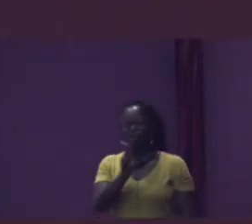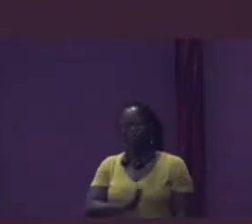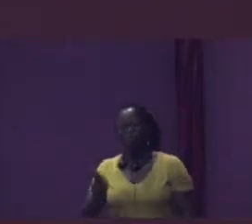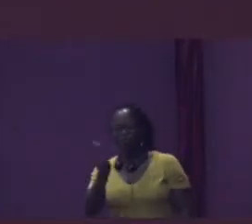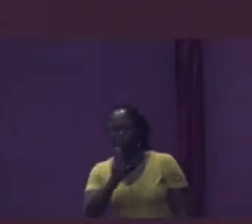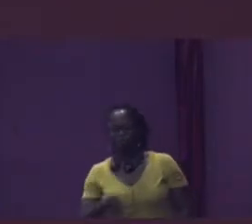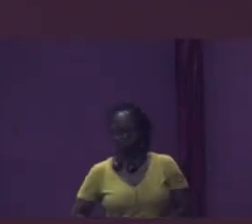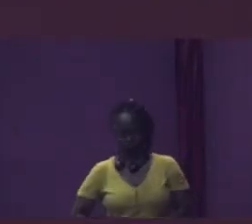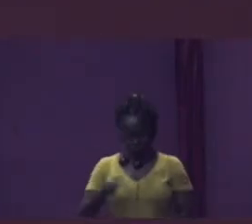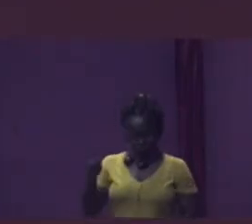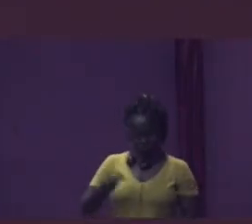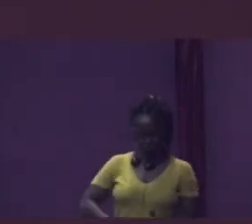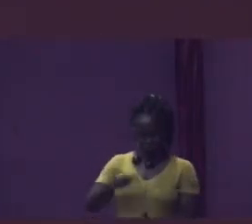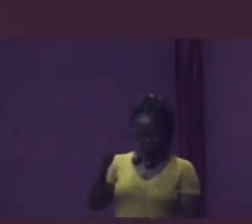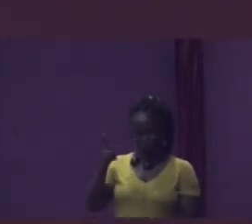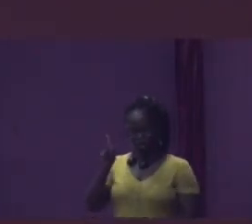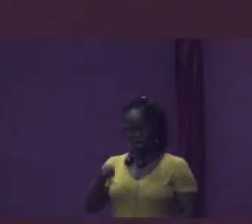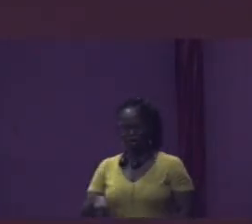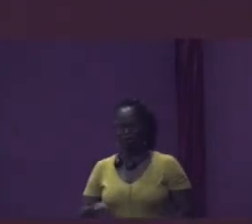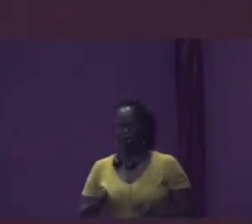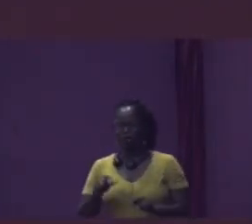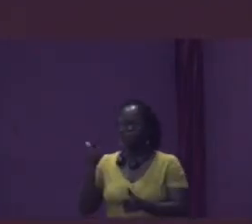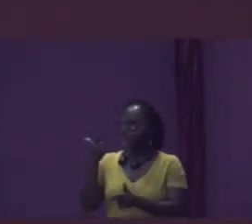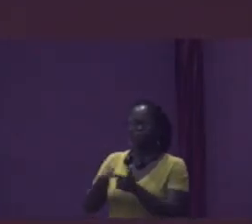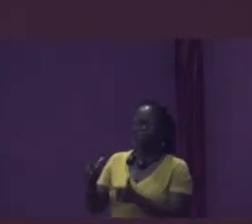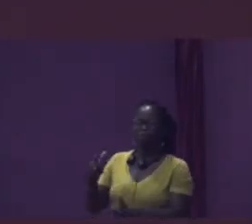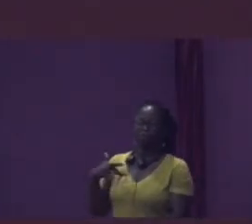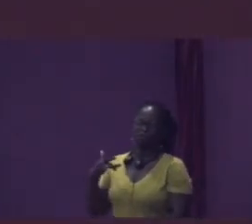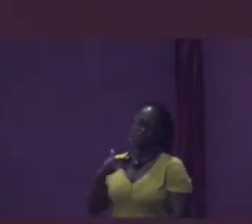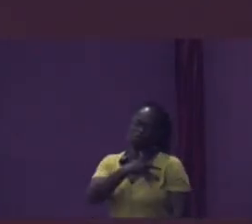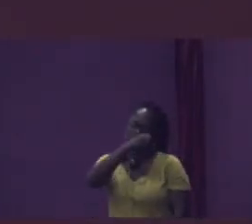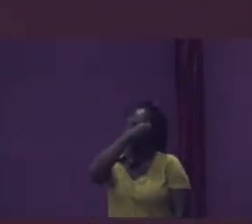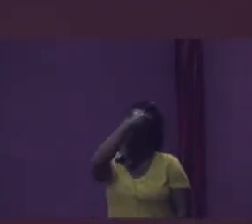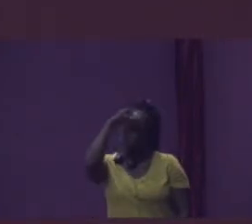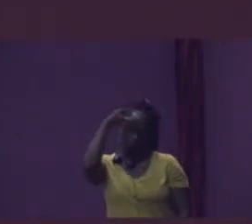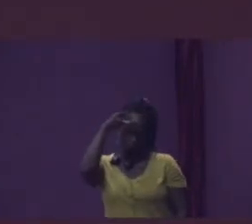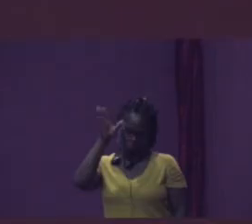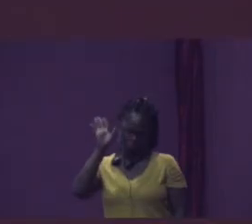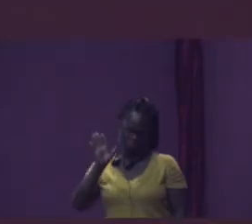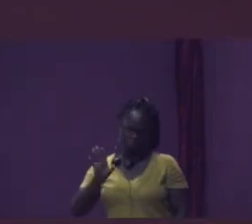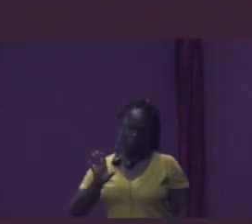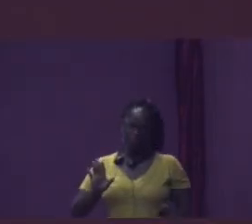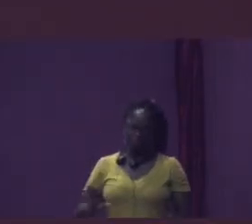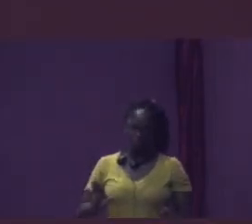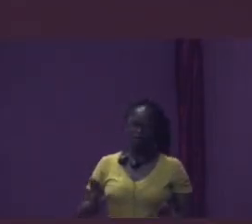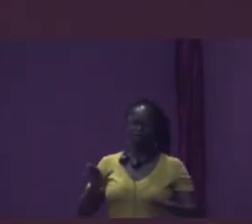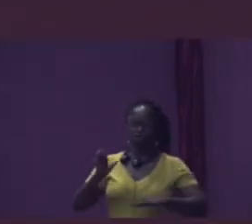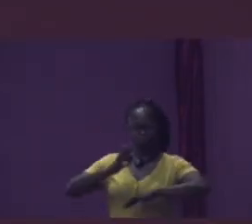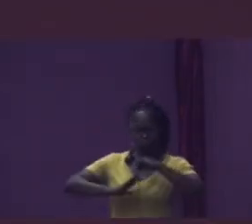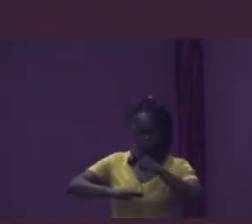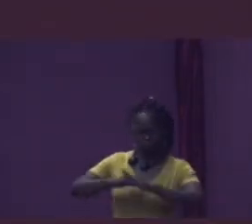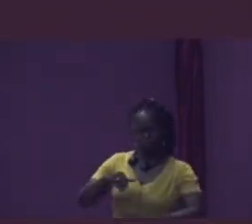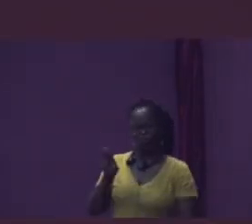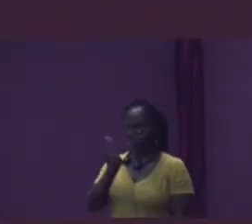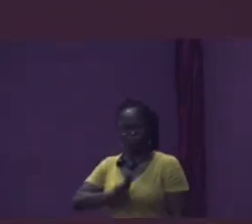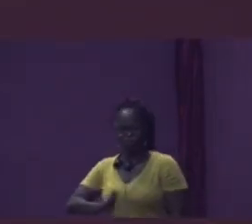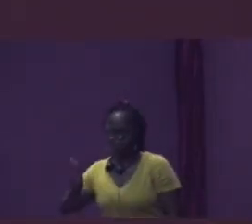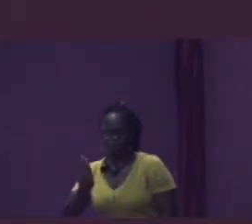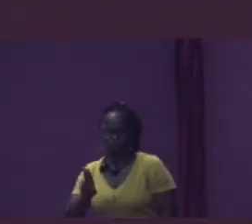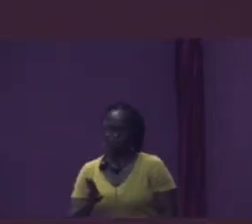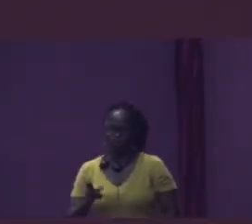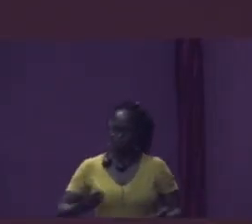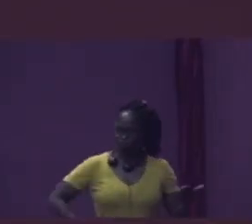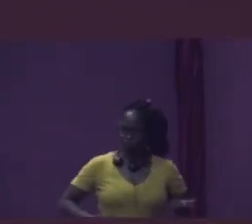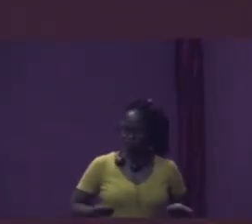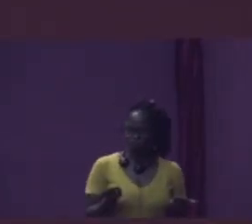utilização das cesáreas caracteriza-se como um problema de saúde pública. Todavia, para os profissionais, os usuários e os